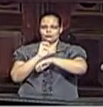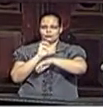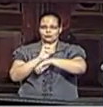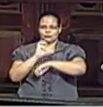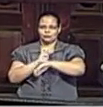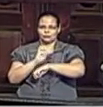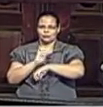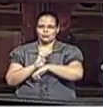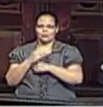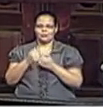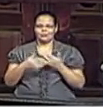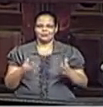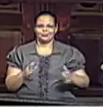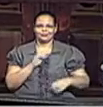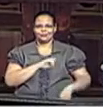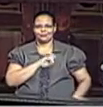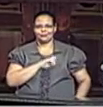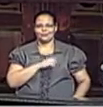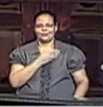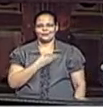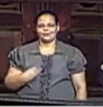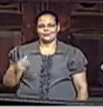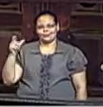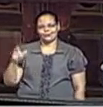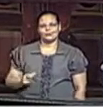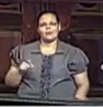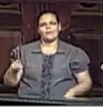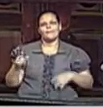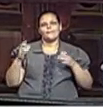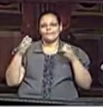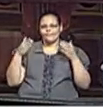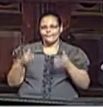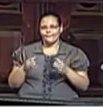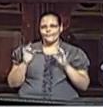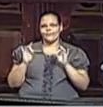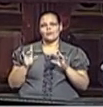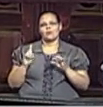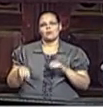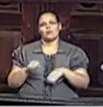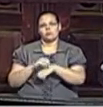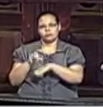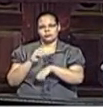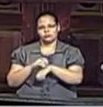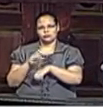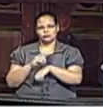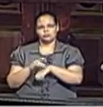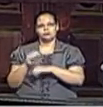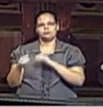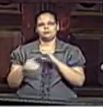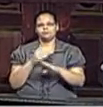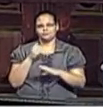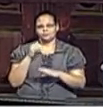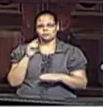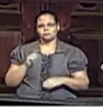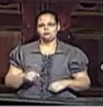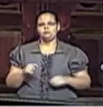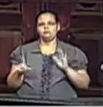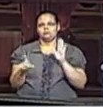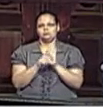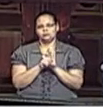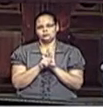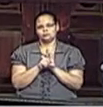crise, o pacote de austeridade do governo e, mais especificamente, a mensagem para cá encaminhada pelo Poder